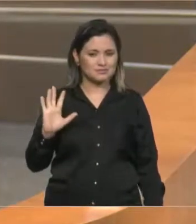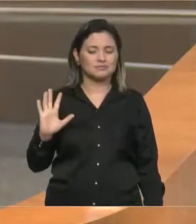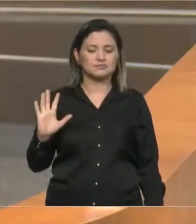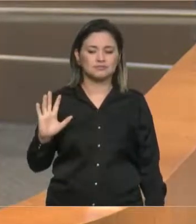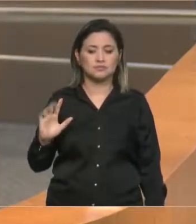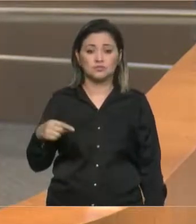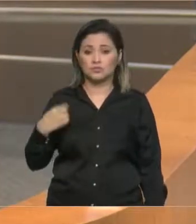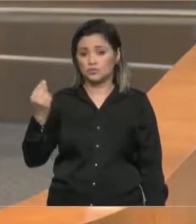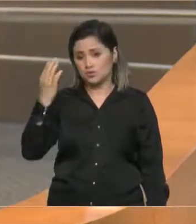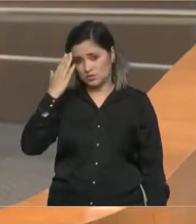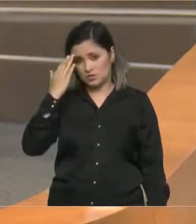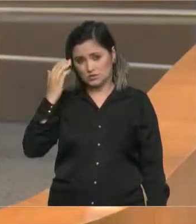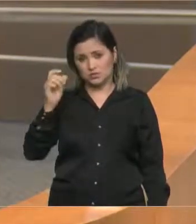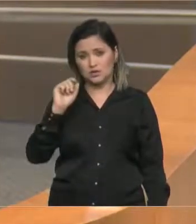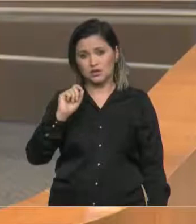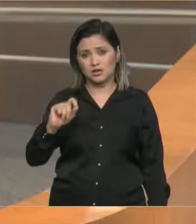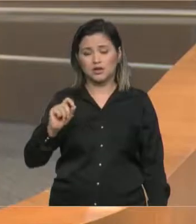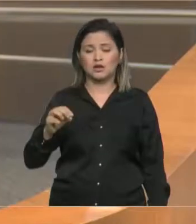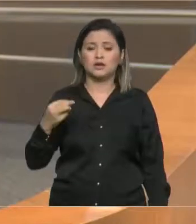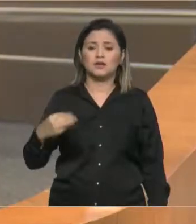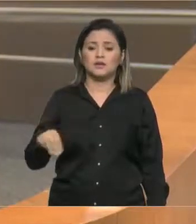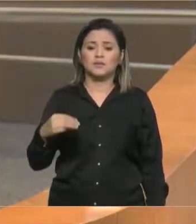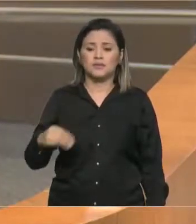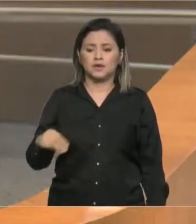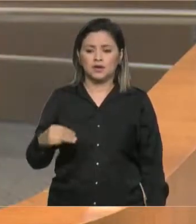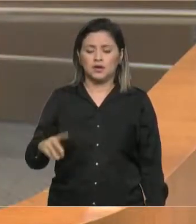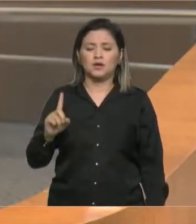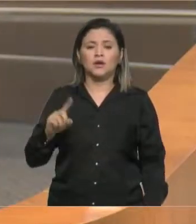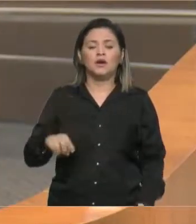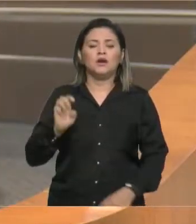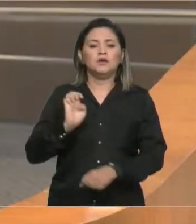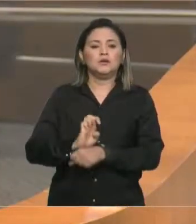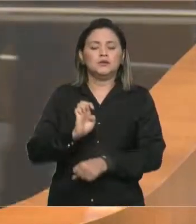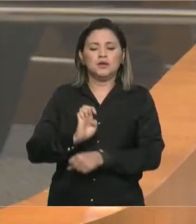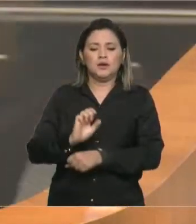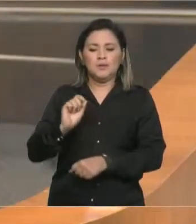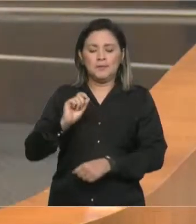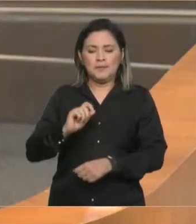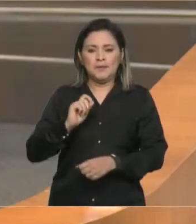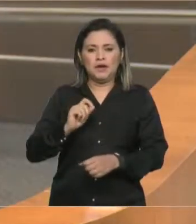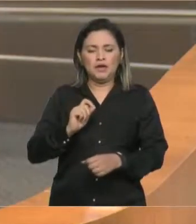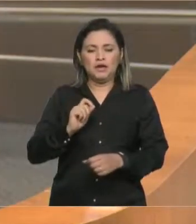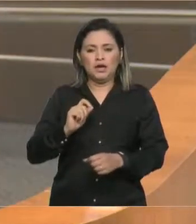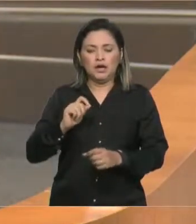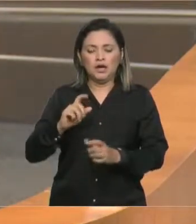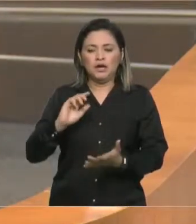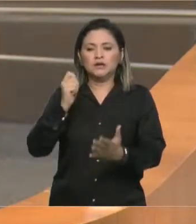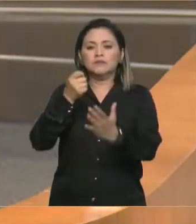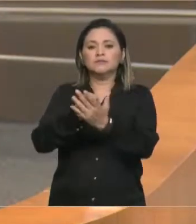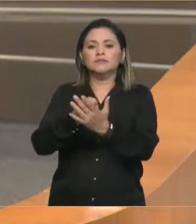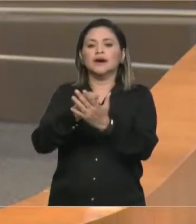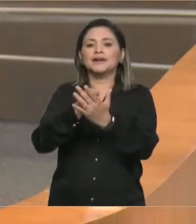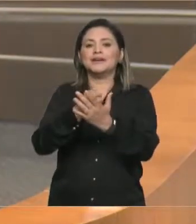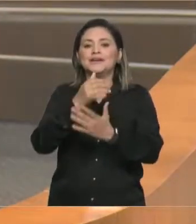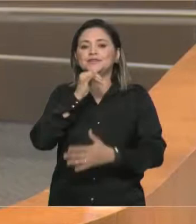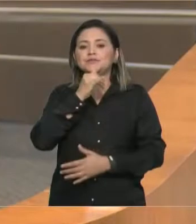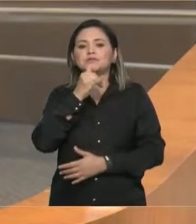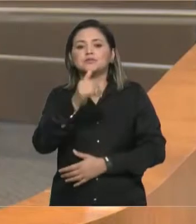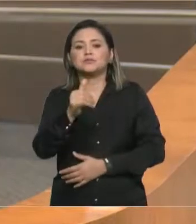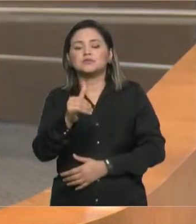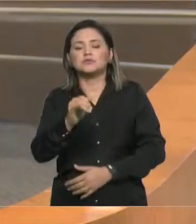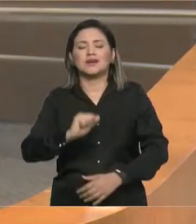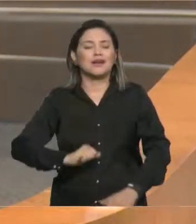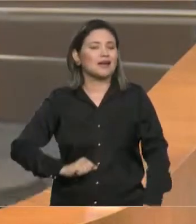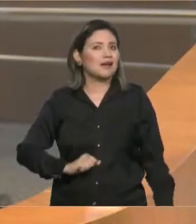que o Maranhão é o estado que tem a conta de energia mais cara do Brasil.